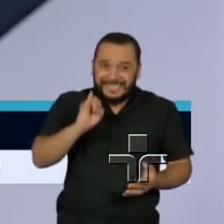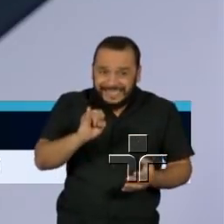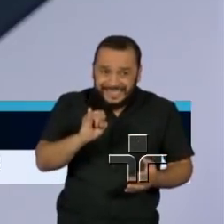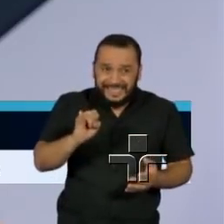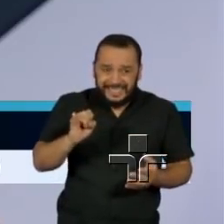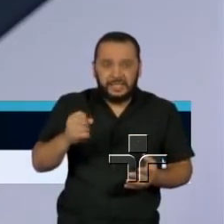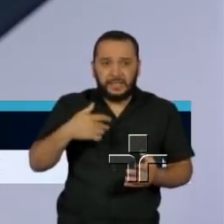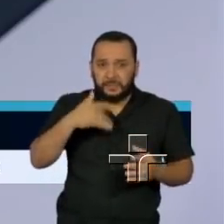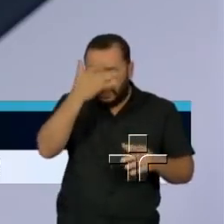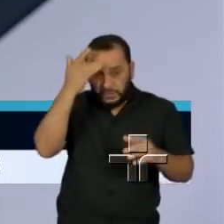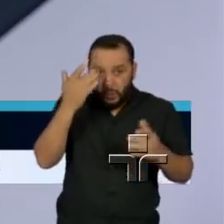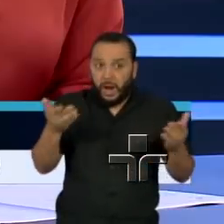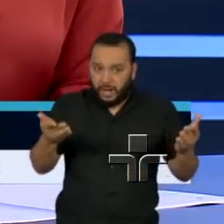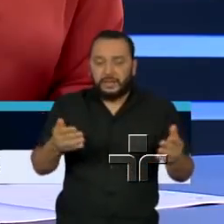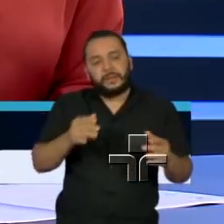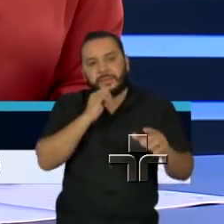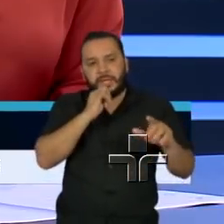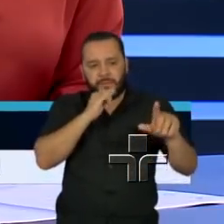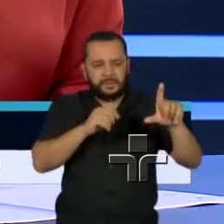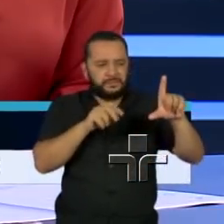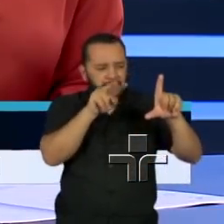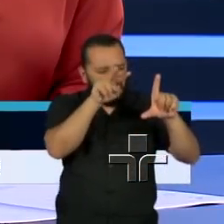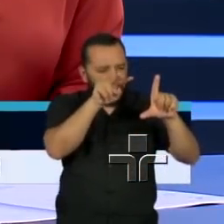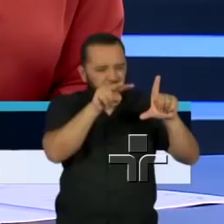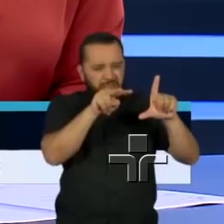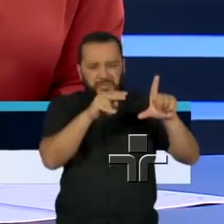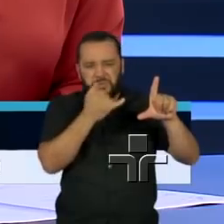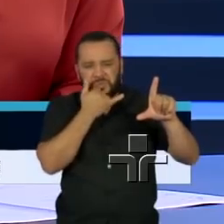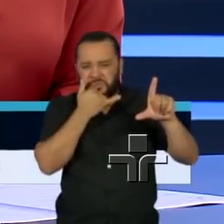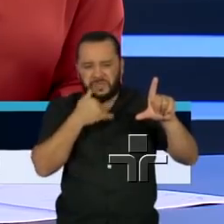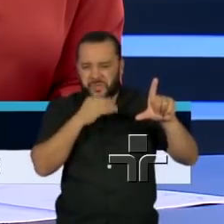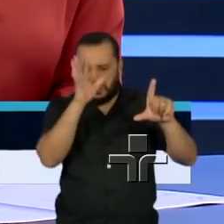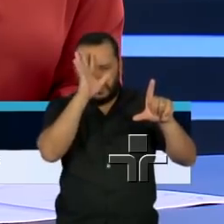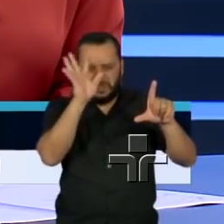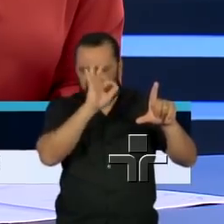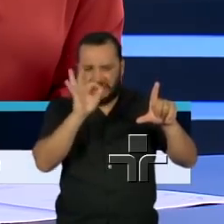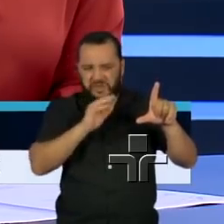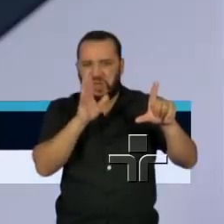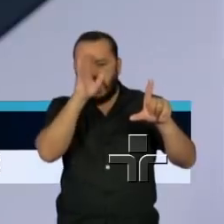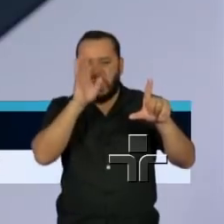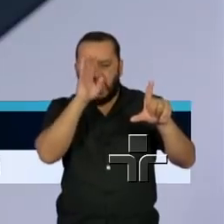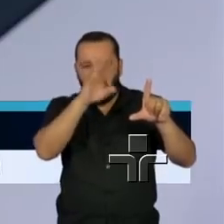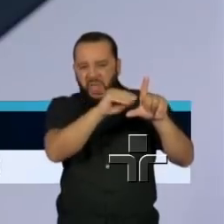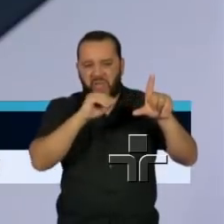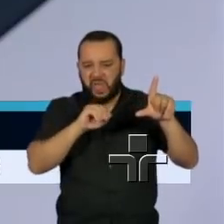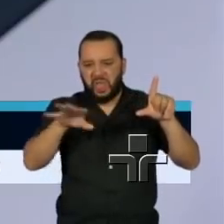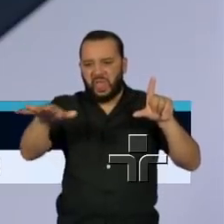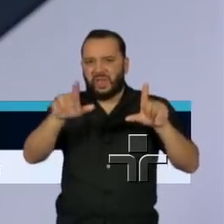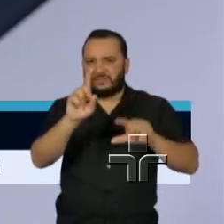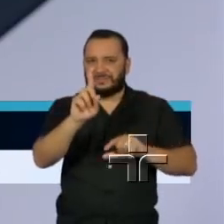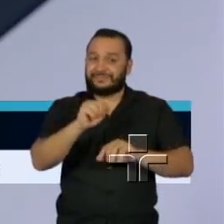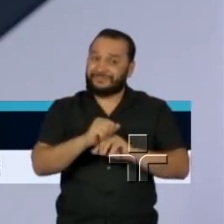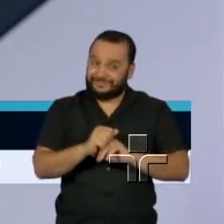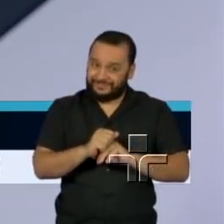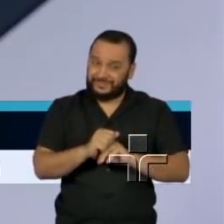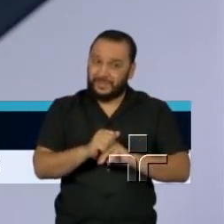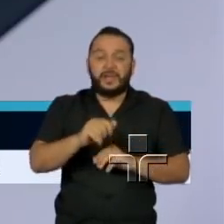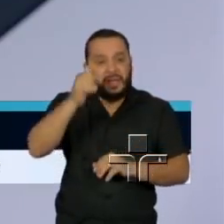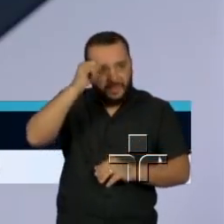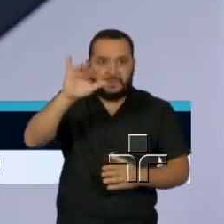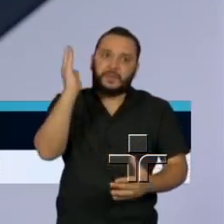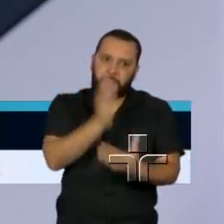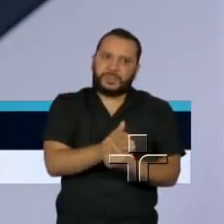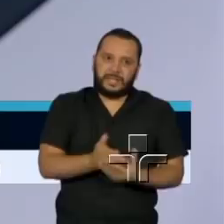ver a notícia, fala, não vou meter com isso aqui não, porque eu não entendo disso. Sabe? E aí se poupa de um